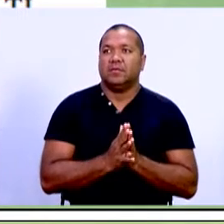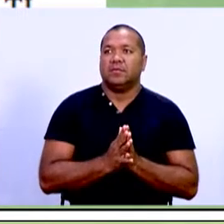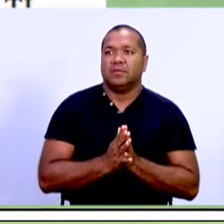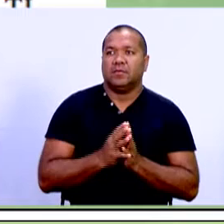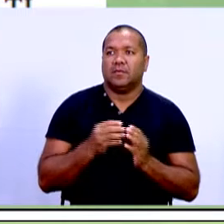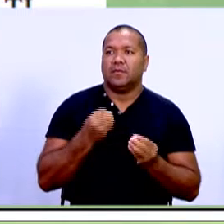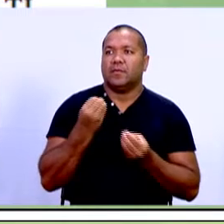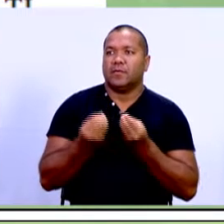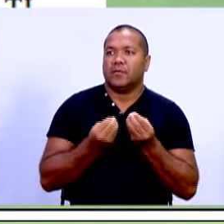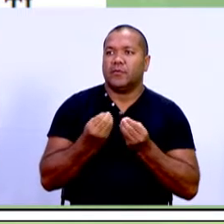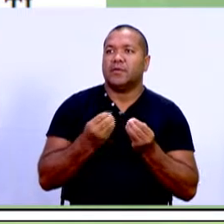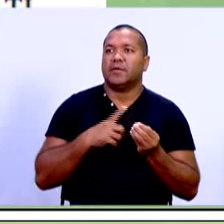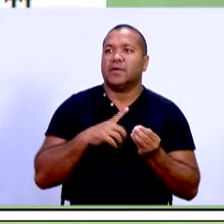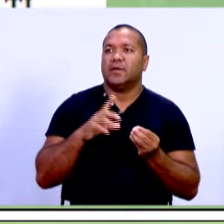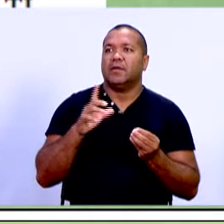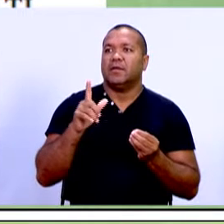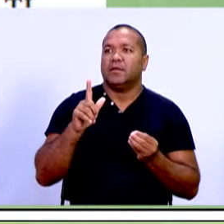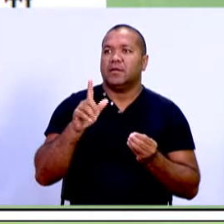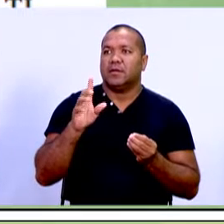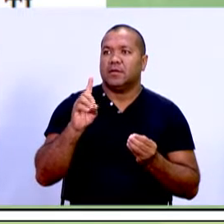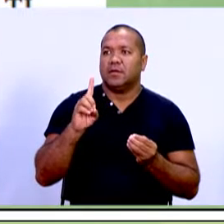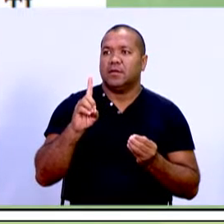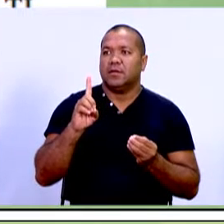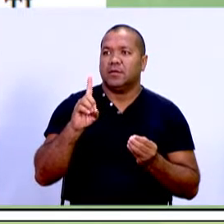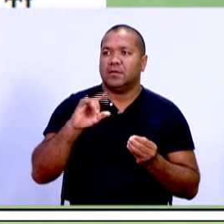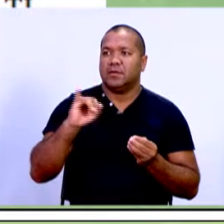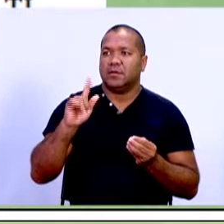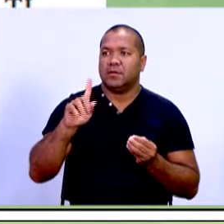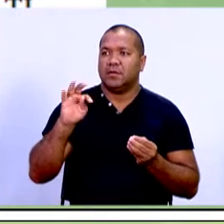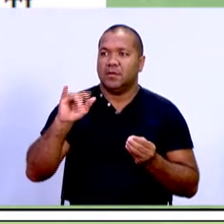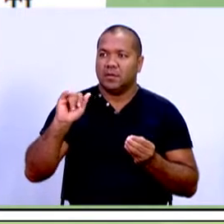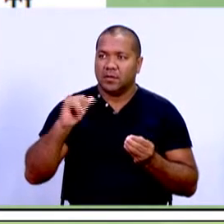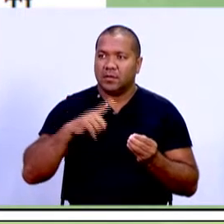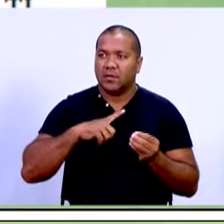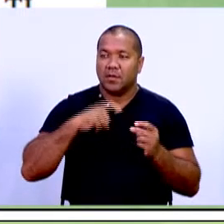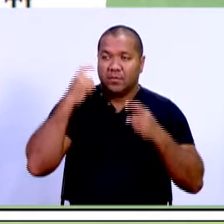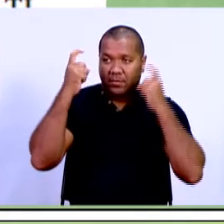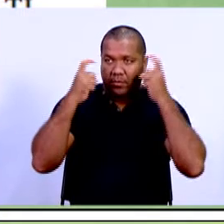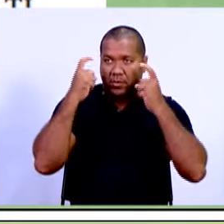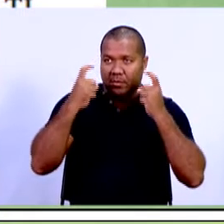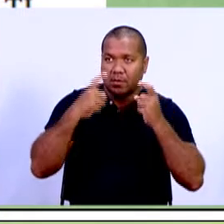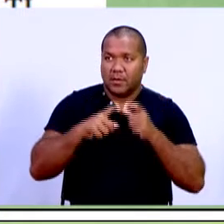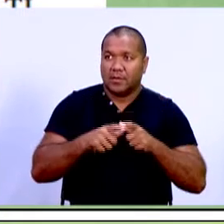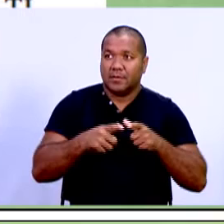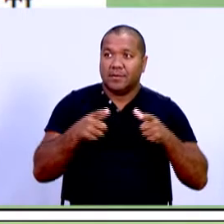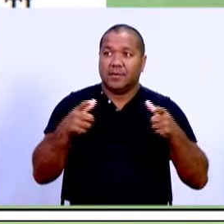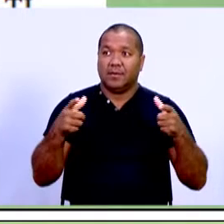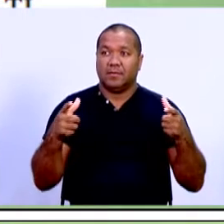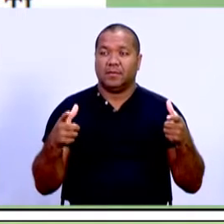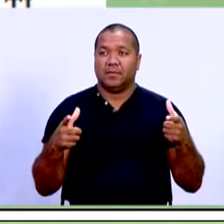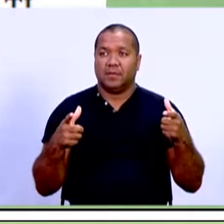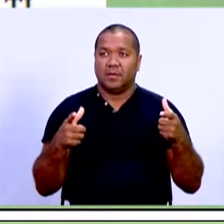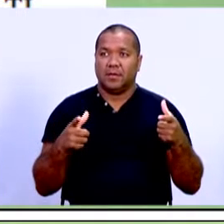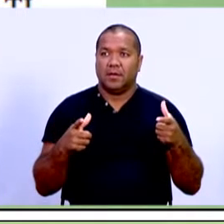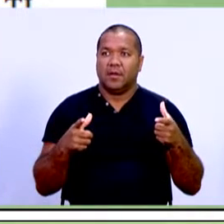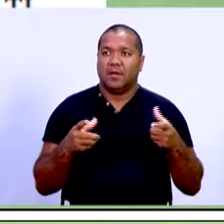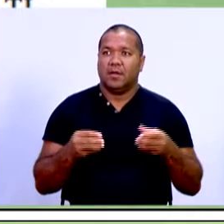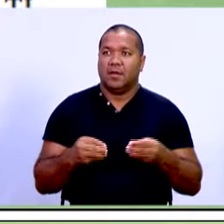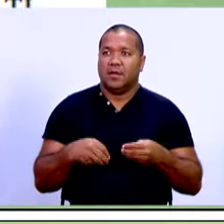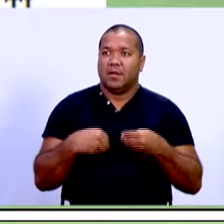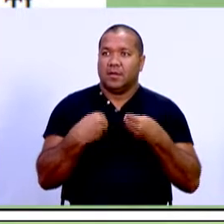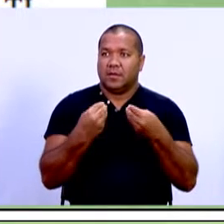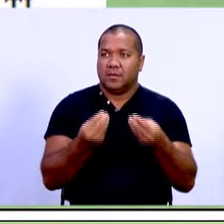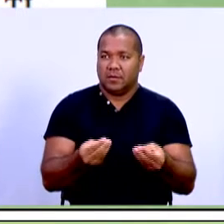a DGTI do Instituto Federal está muito preocupada é de ampliar a adoção e a oferta